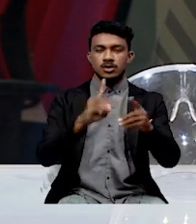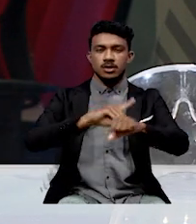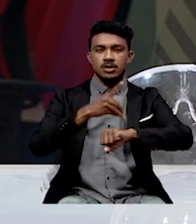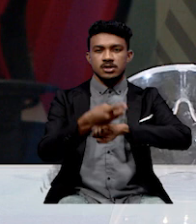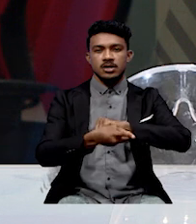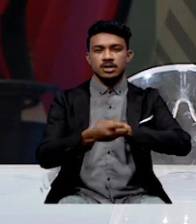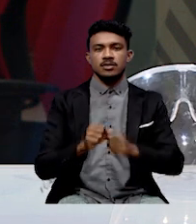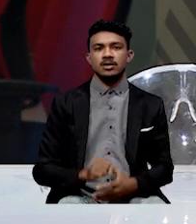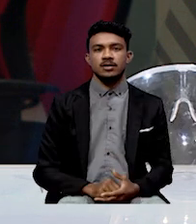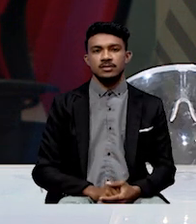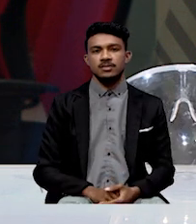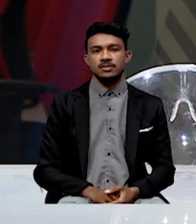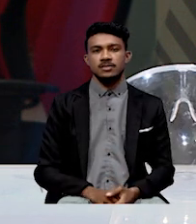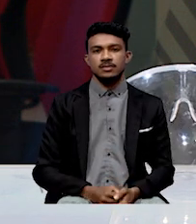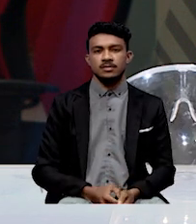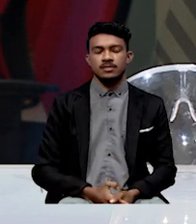natural.